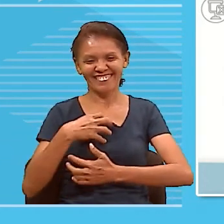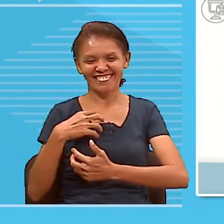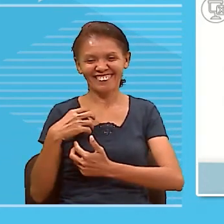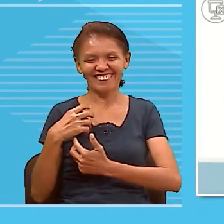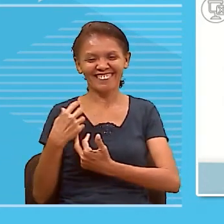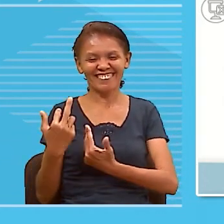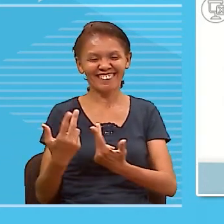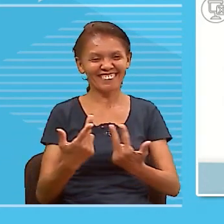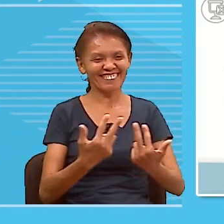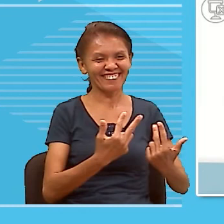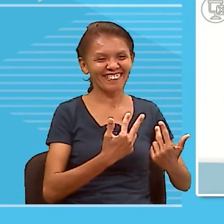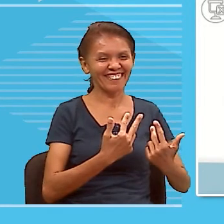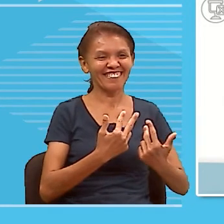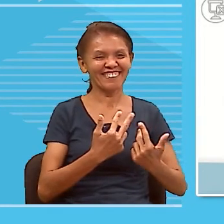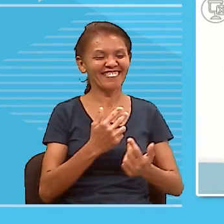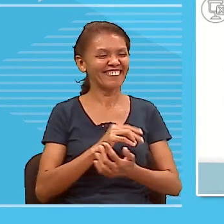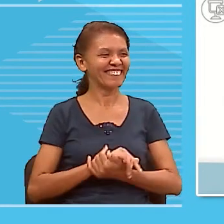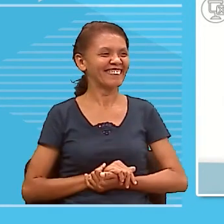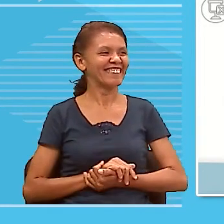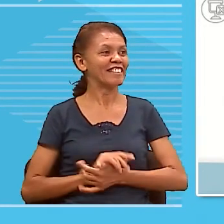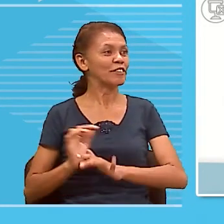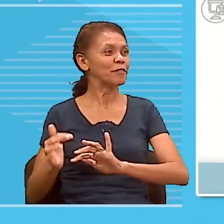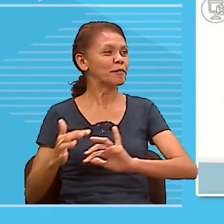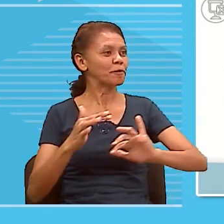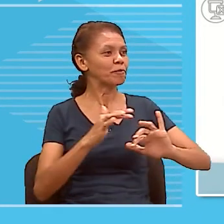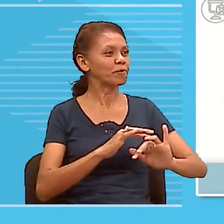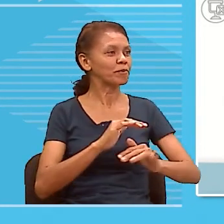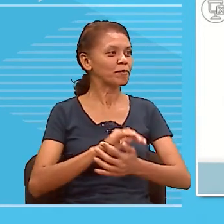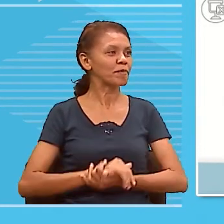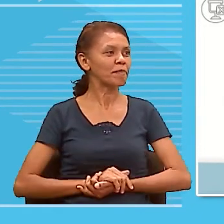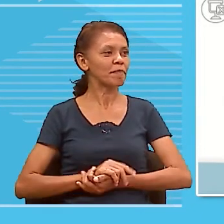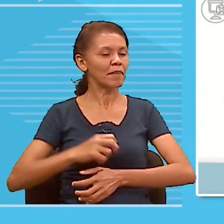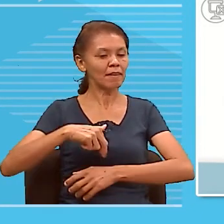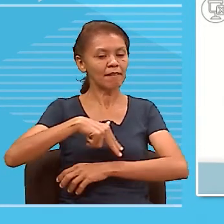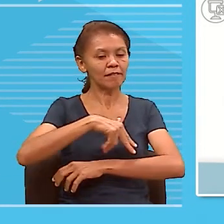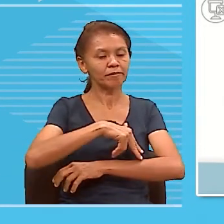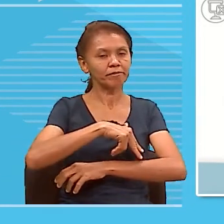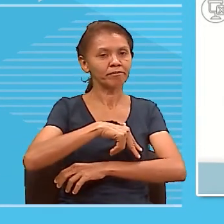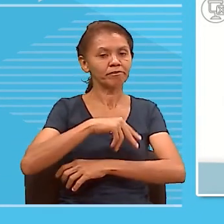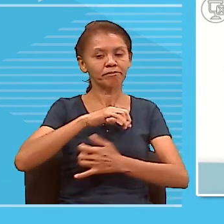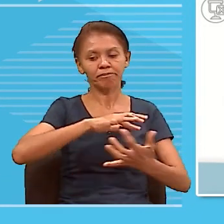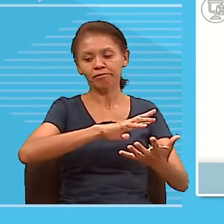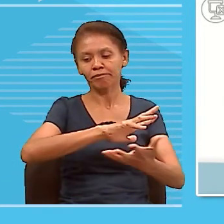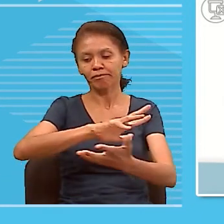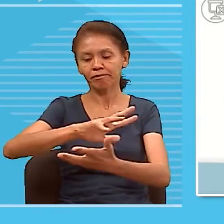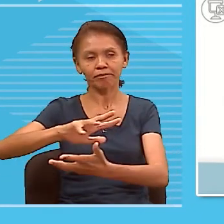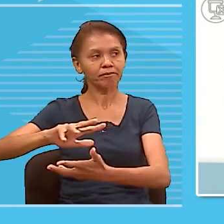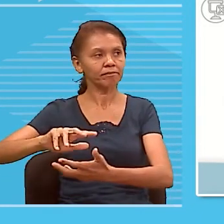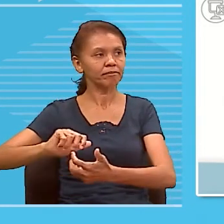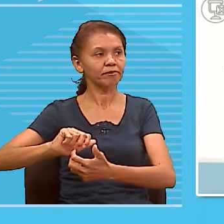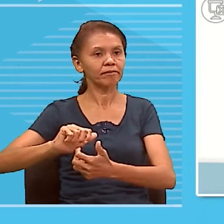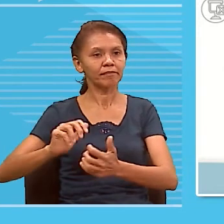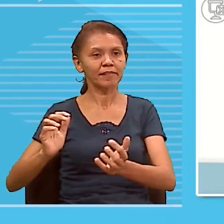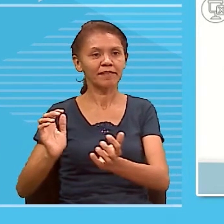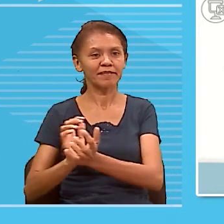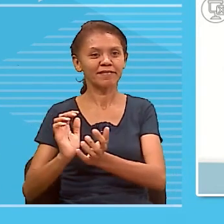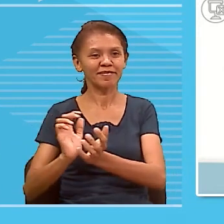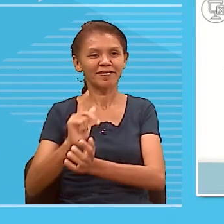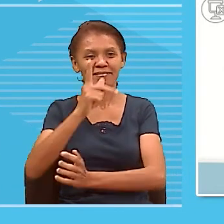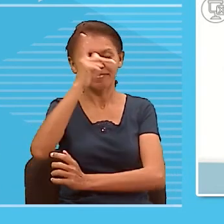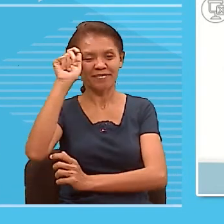vamos lá turma então Miss Universo as pessoas racistas devem procurar ajuda